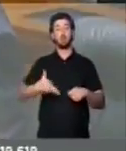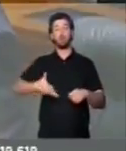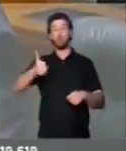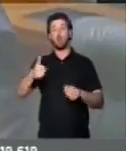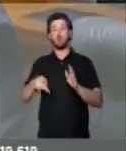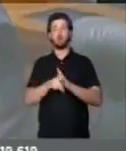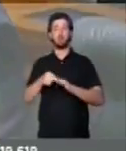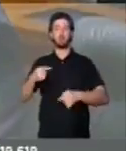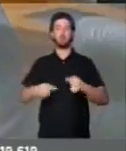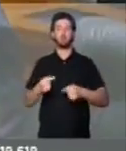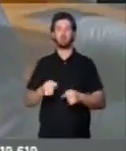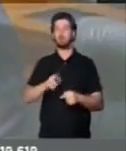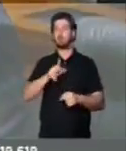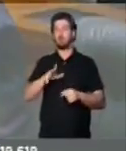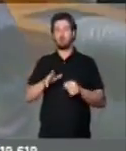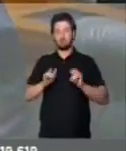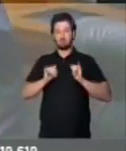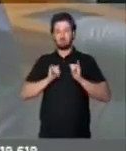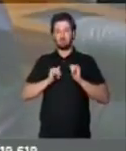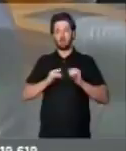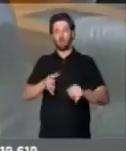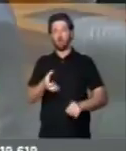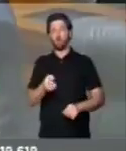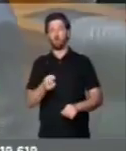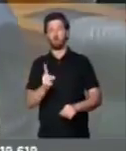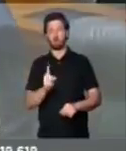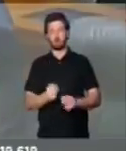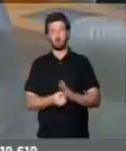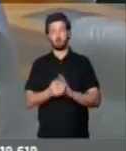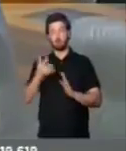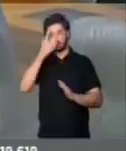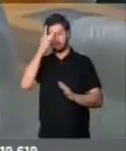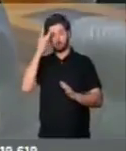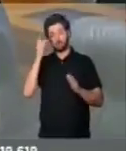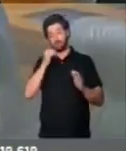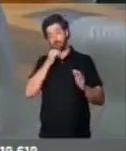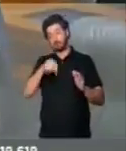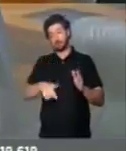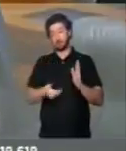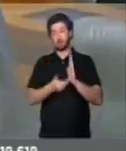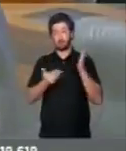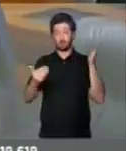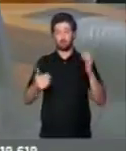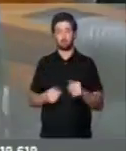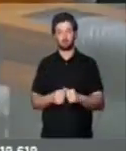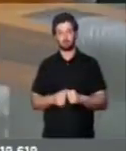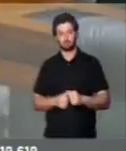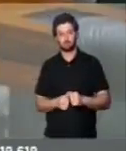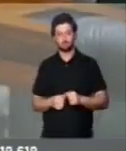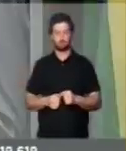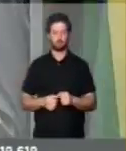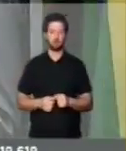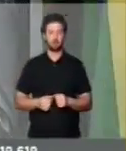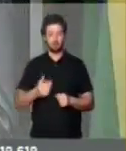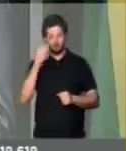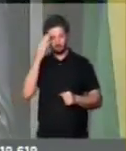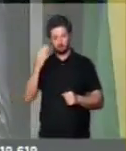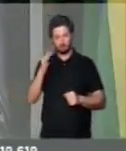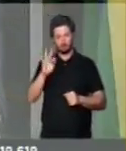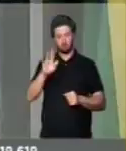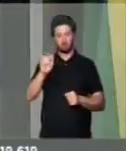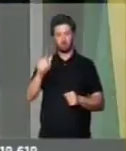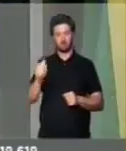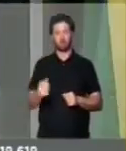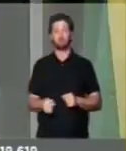do político e não a omissão e covardia de muitos, infelizmente, desta casa. Muito obrigado. Muito obrigado, deputado Fraga. Na